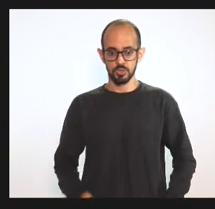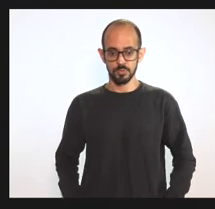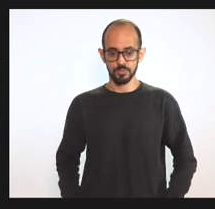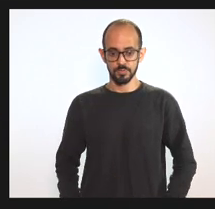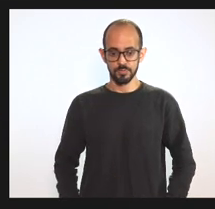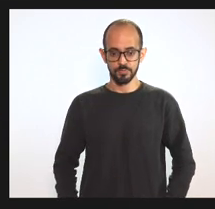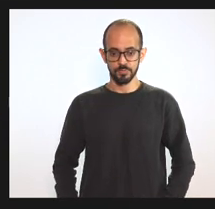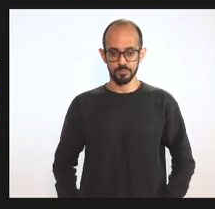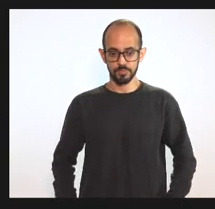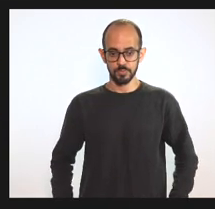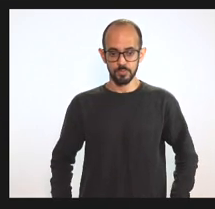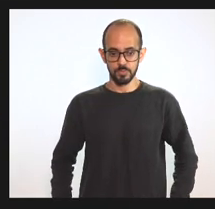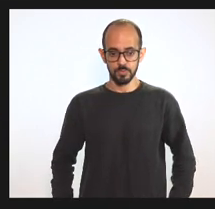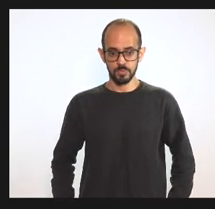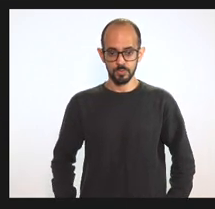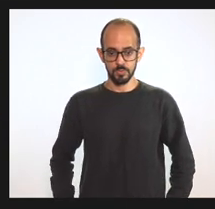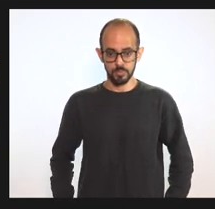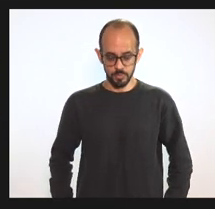Vixe.